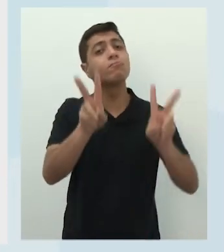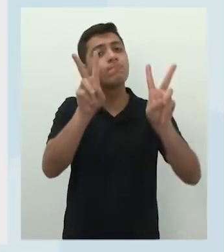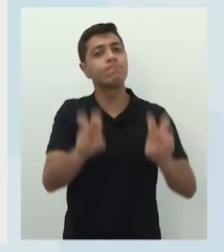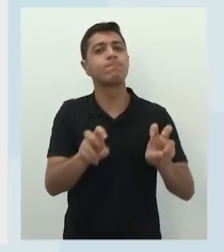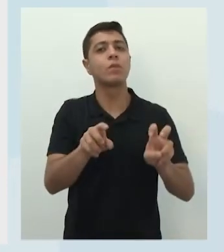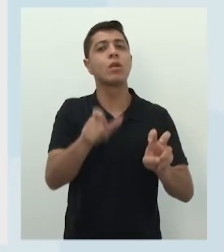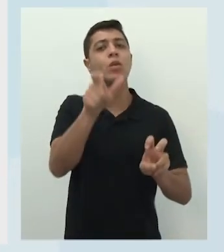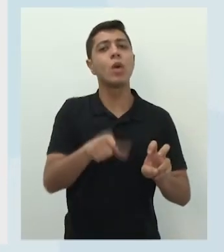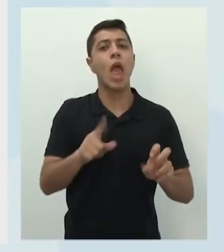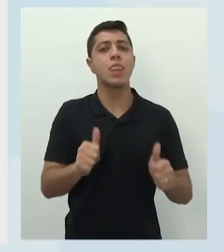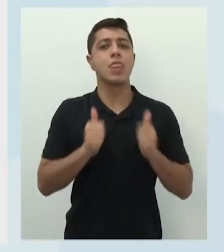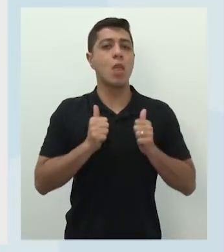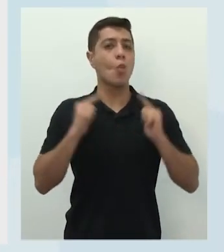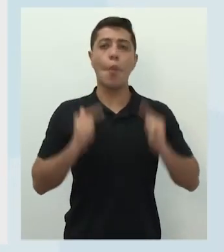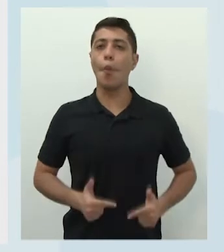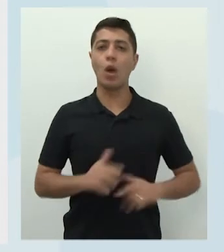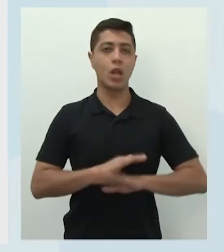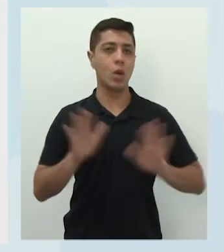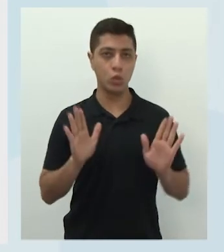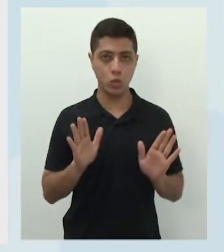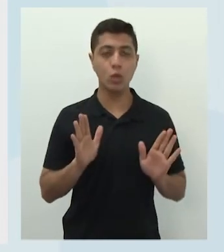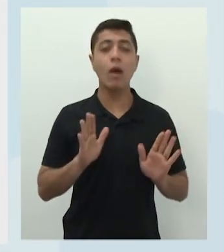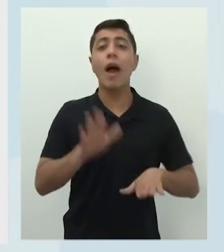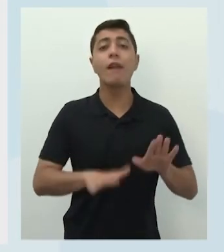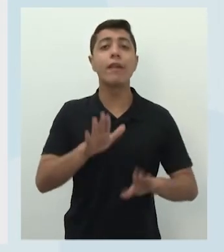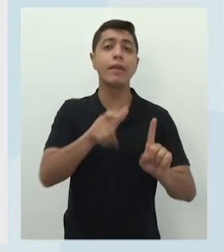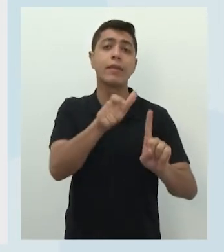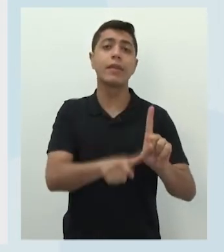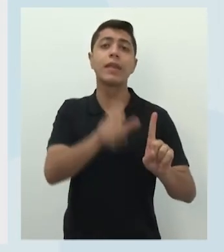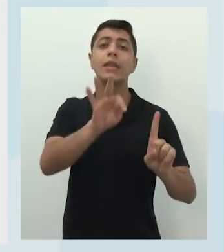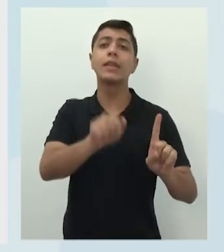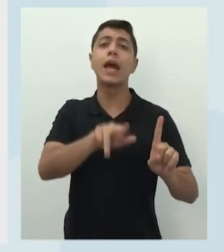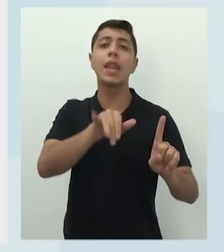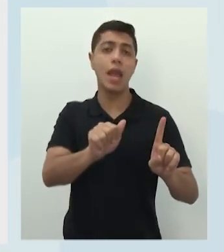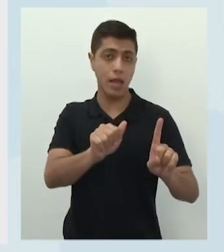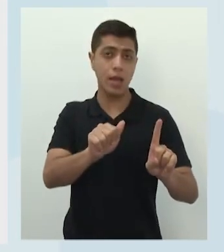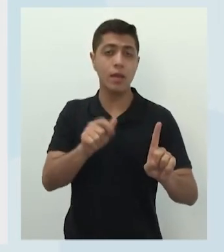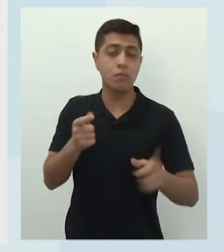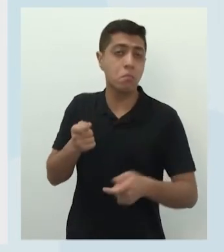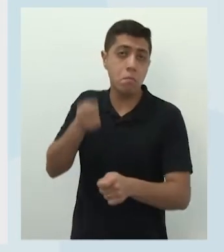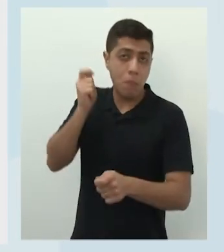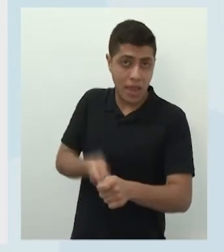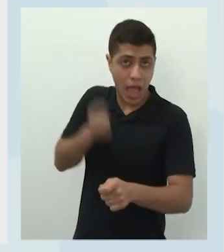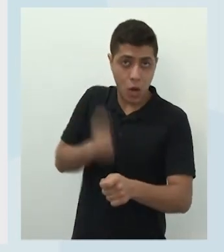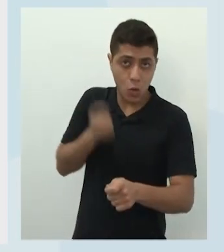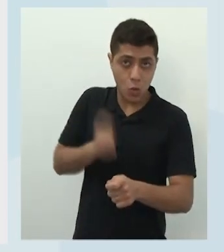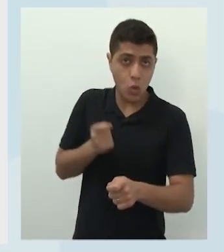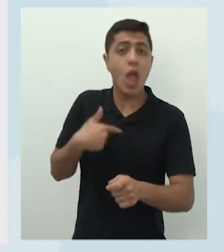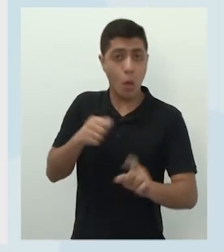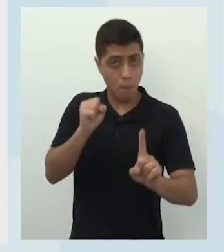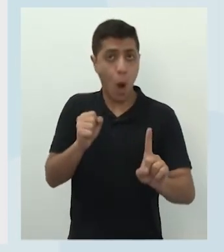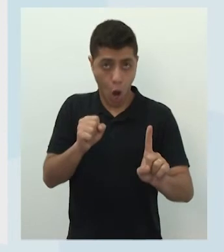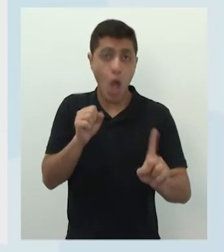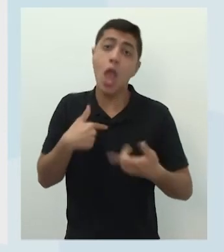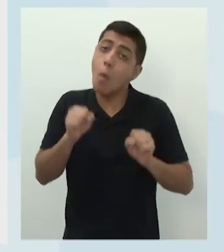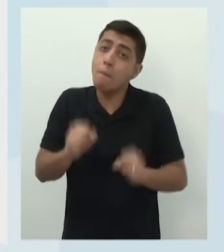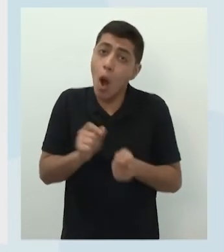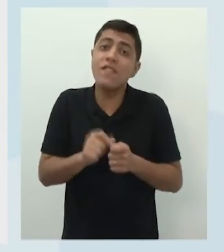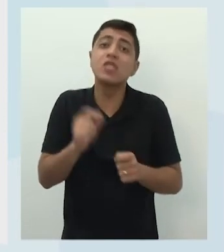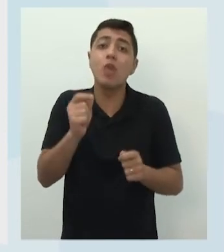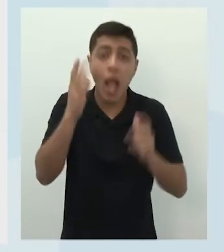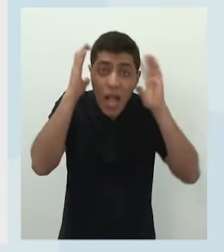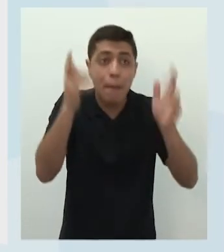dela. E aí discute-se a ideia da asfixia, como o pescoço é um lugar nobre, que ninguém pode ficar apertando. Então, olha, até